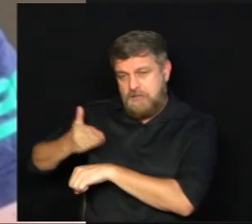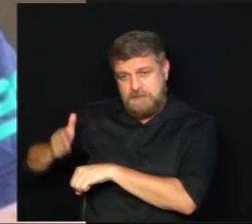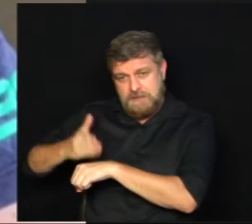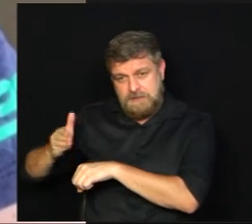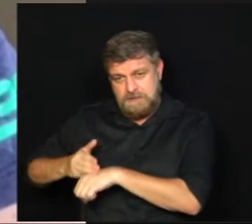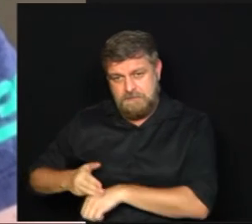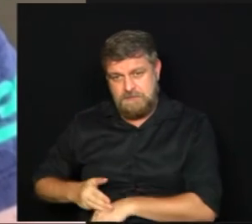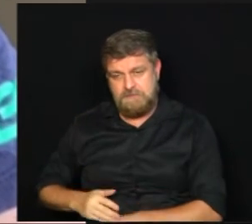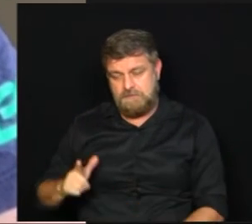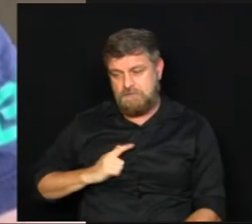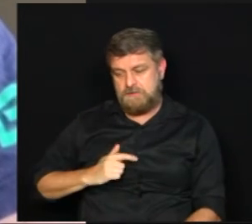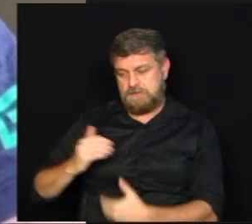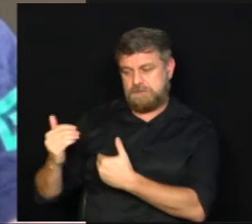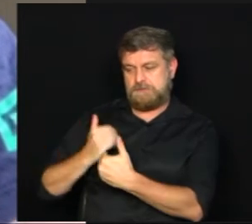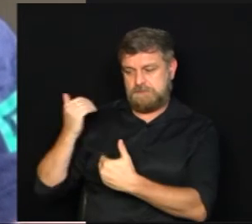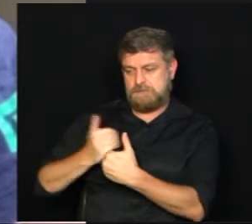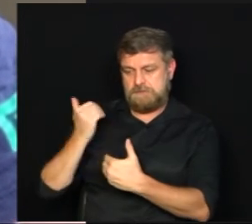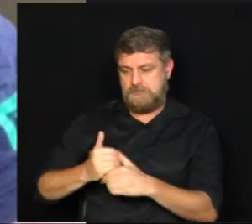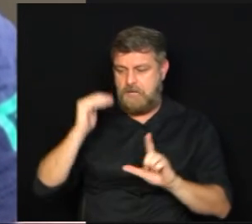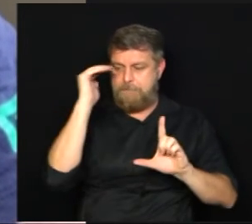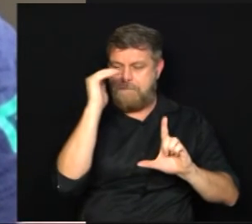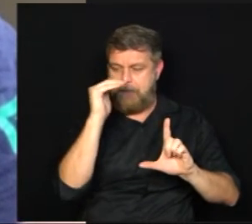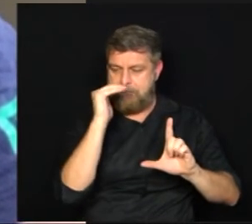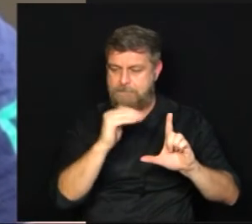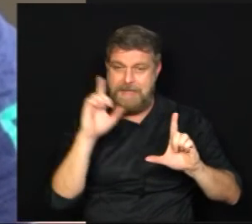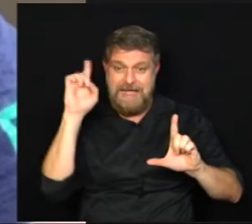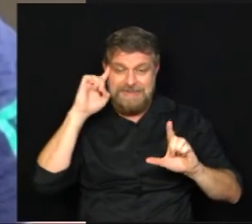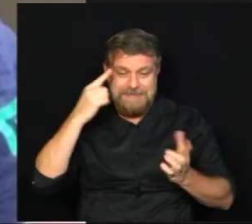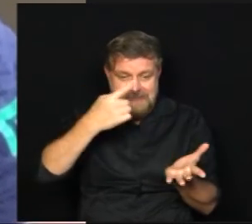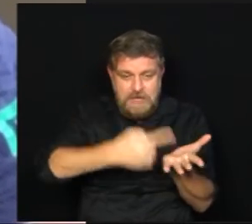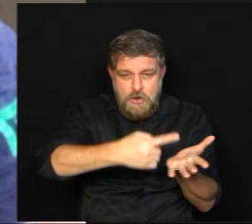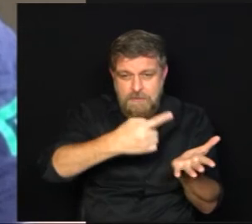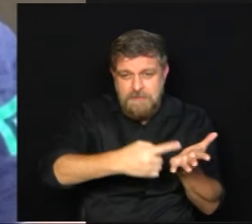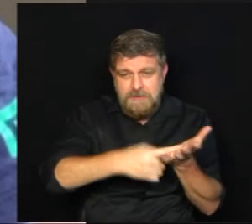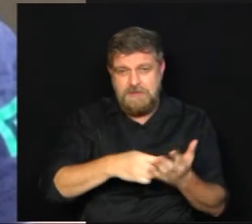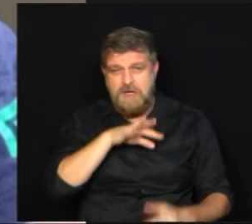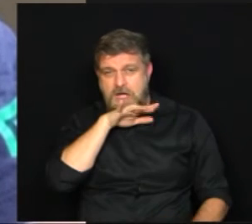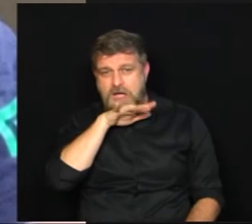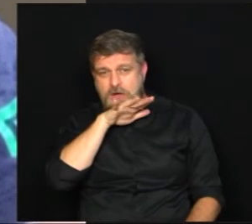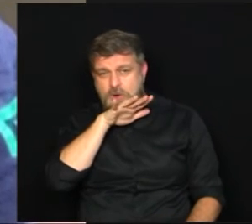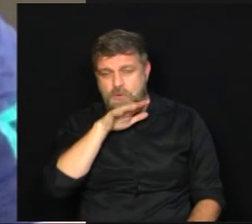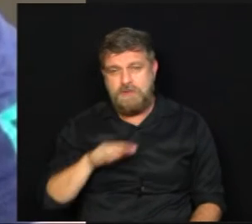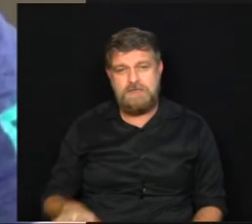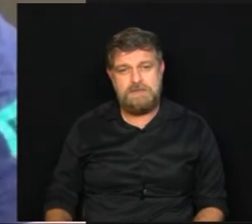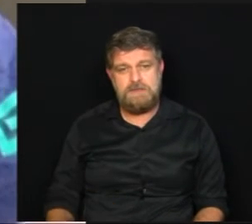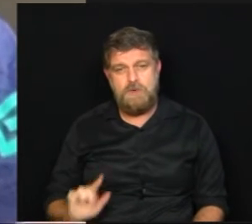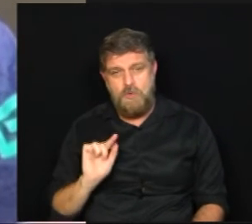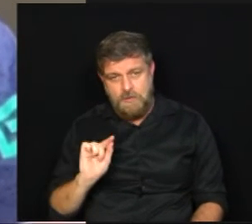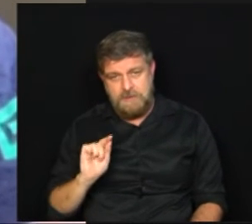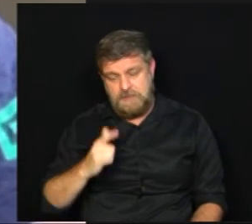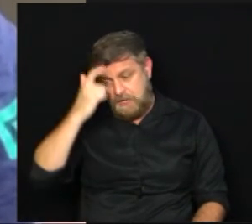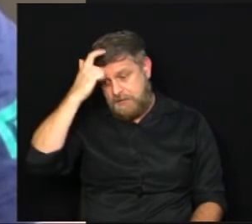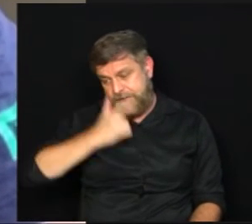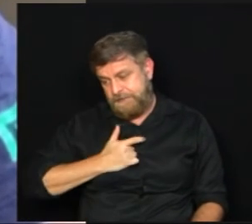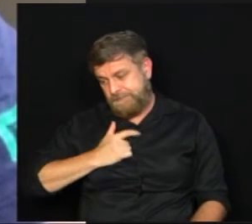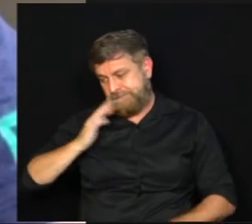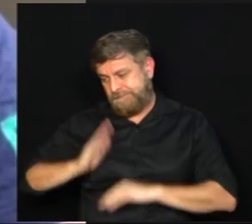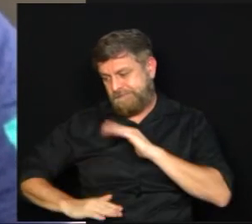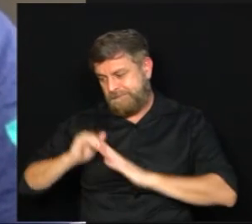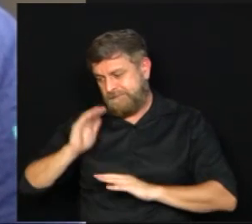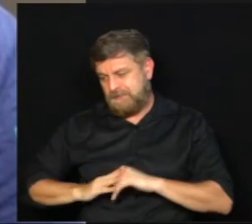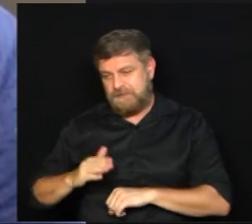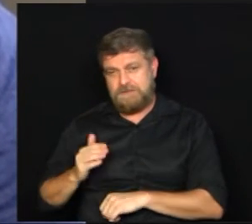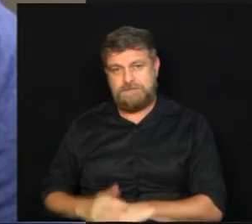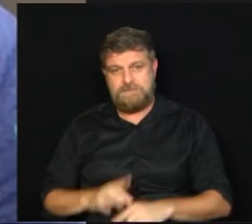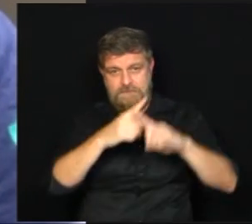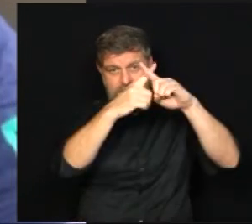o que eles dão pra gente, né? Então, assim, é ruim um atleta, pelo menos no meu esporte, competir